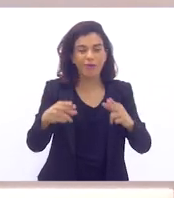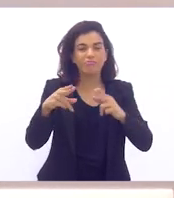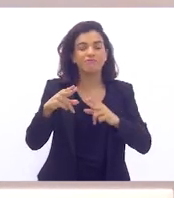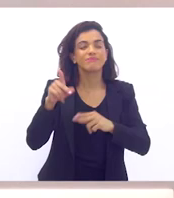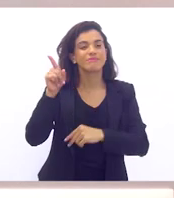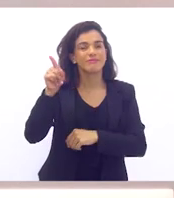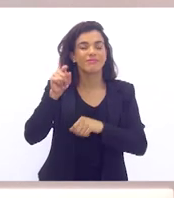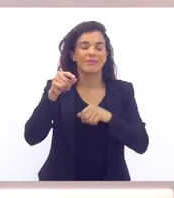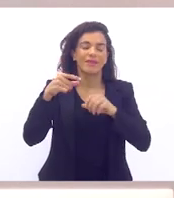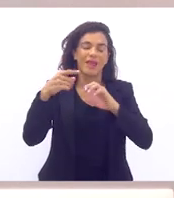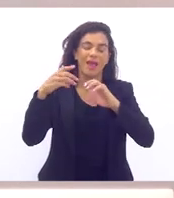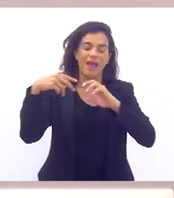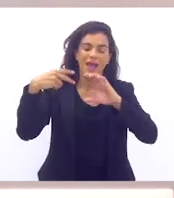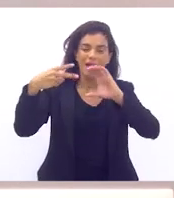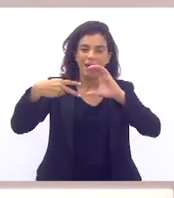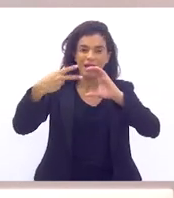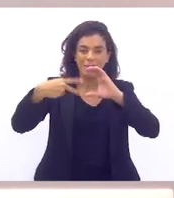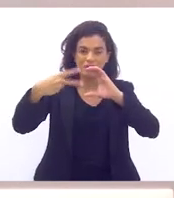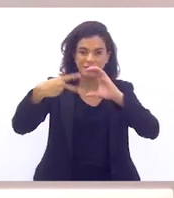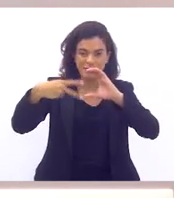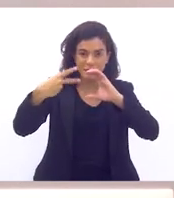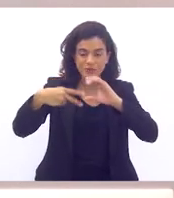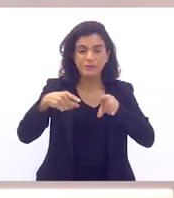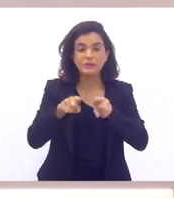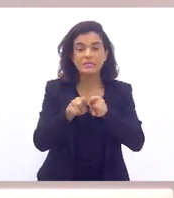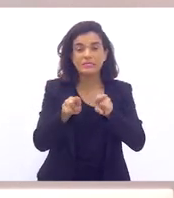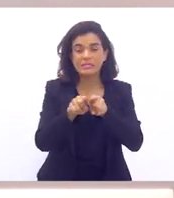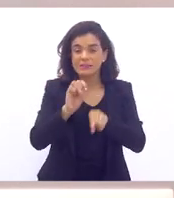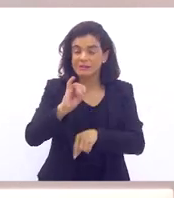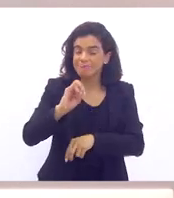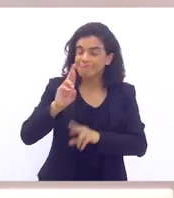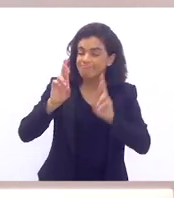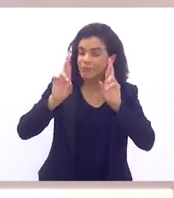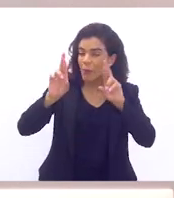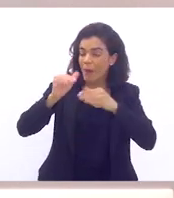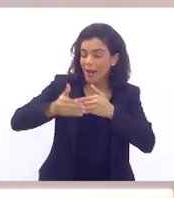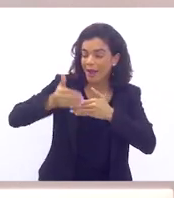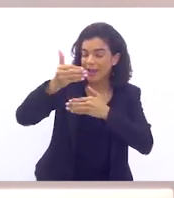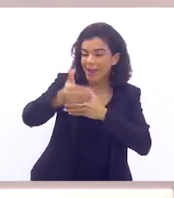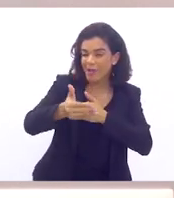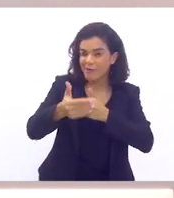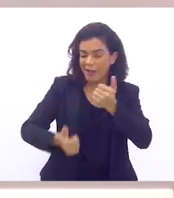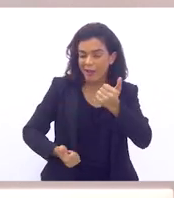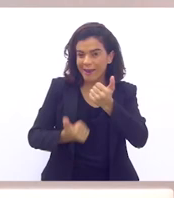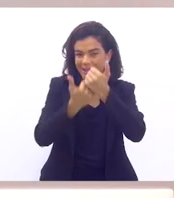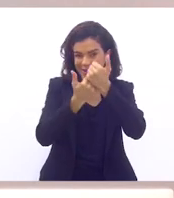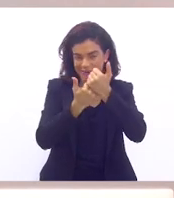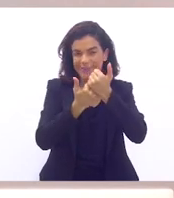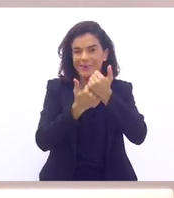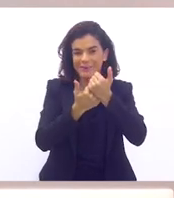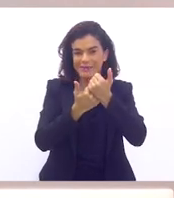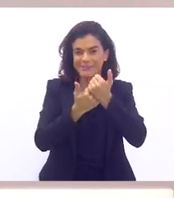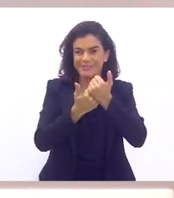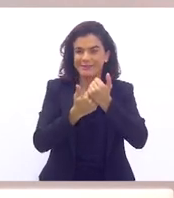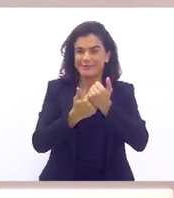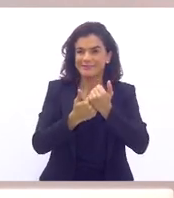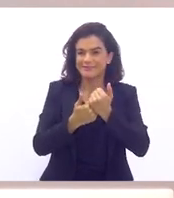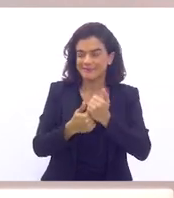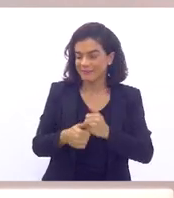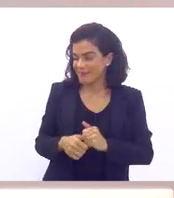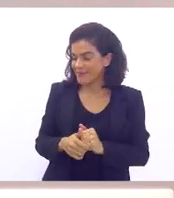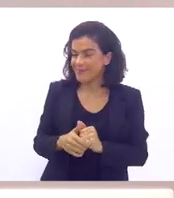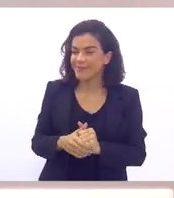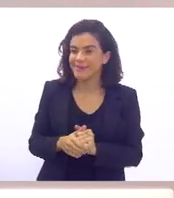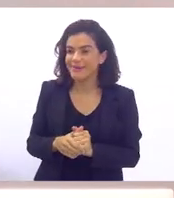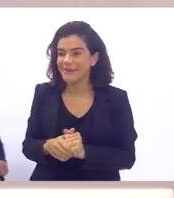e tenho certeza que se Deus permitir na próxima legislatura você vai ganhar reforço lá de quadras qualificadas como